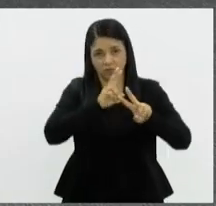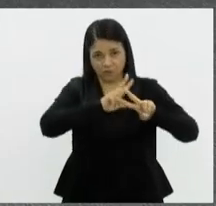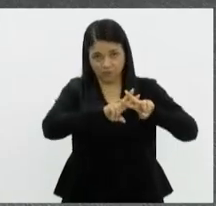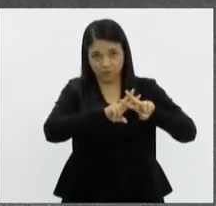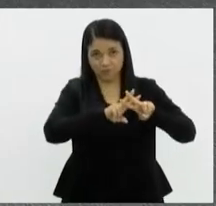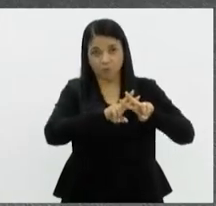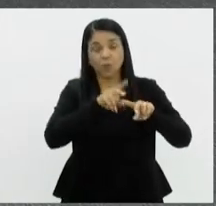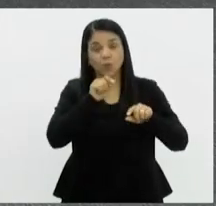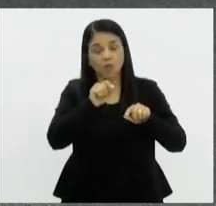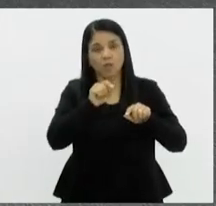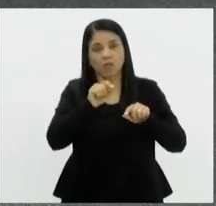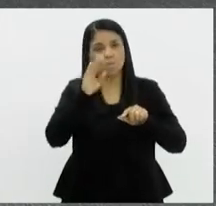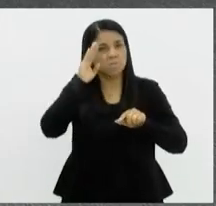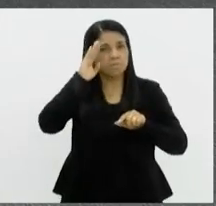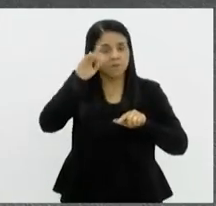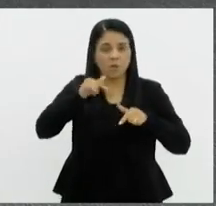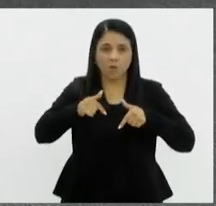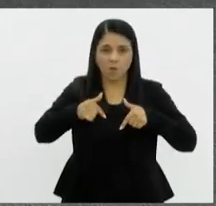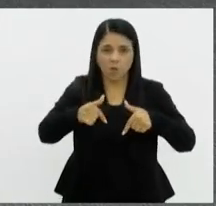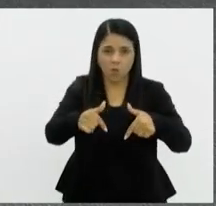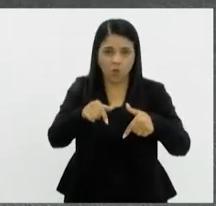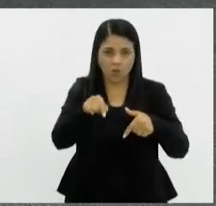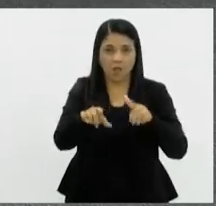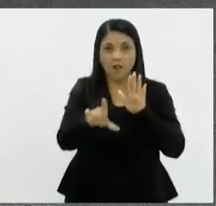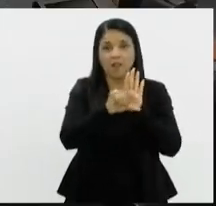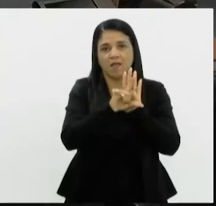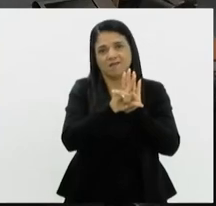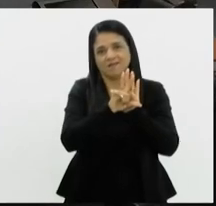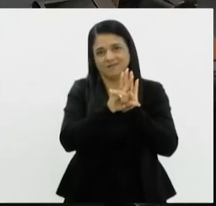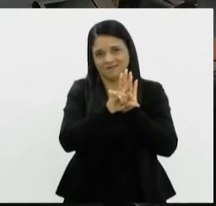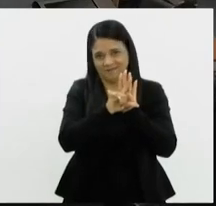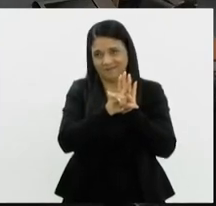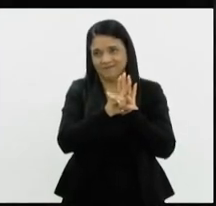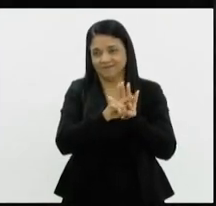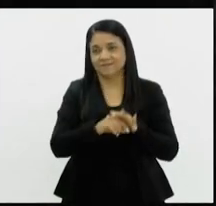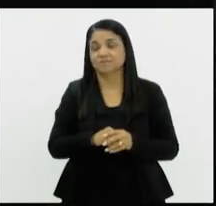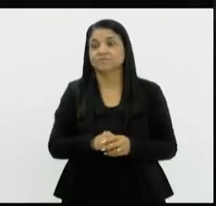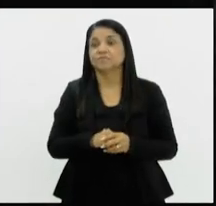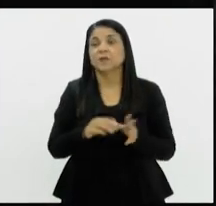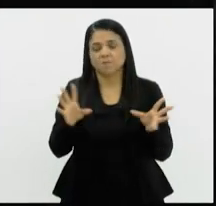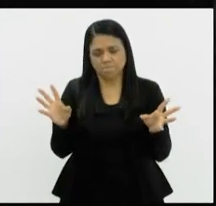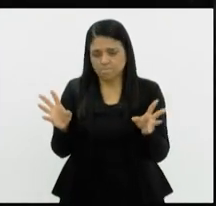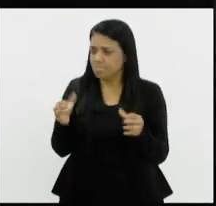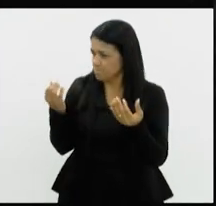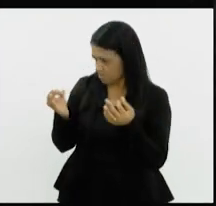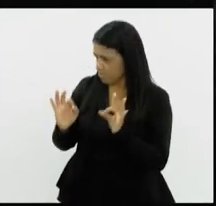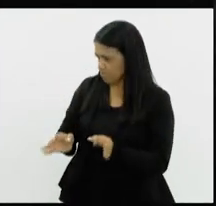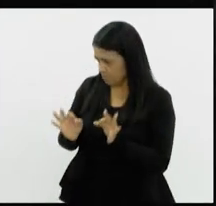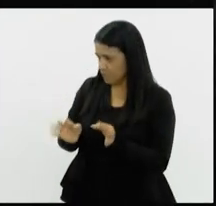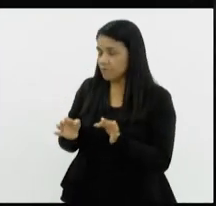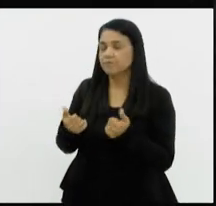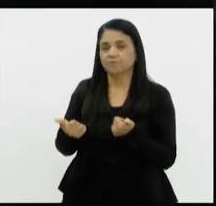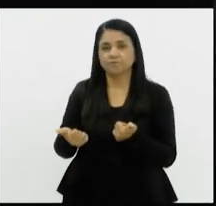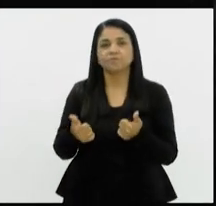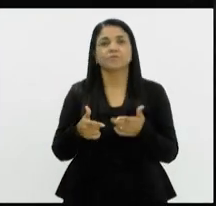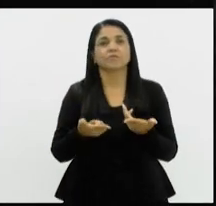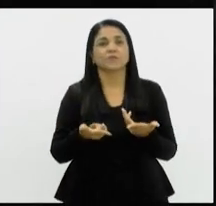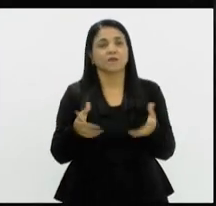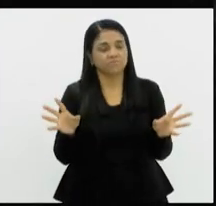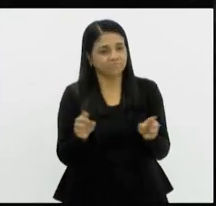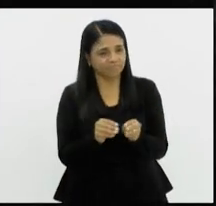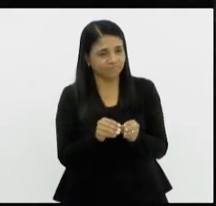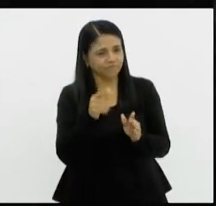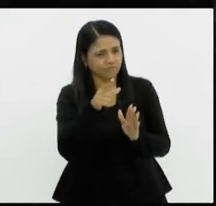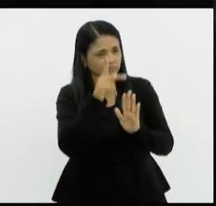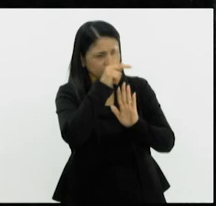aplicadas e cumpridas era esse o ponto perfeito perfeito isso aí mesmo deixa eu só para encerrar aqui eu tô com projeto de lei que eu gostaria da ajuda de